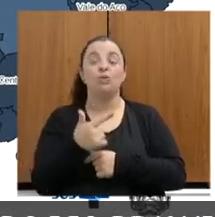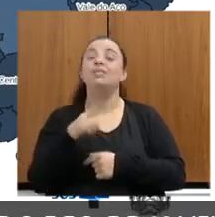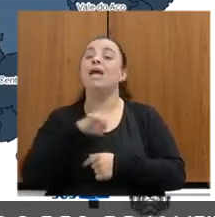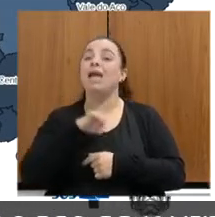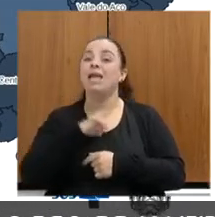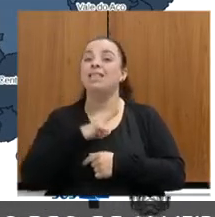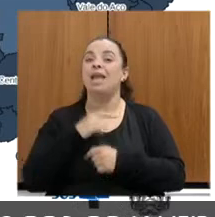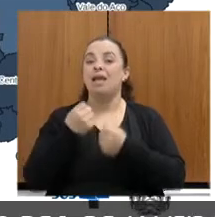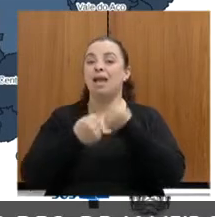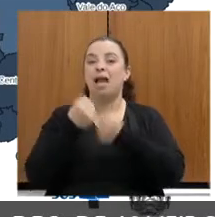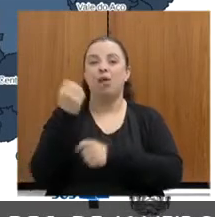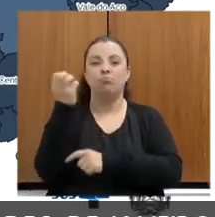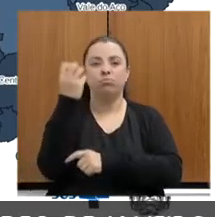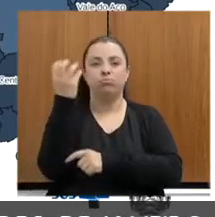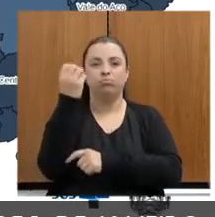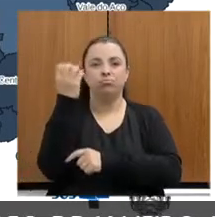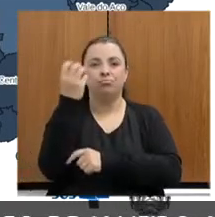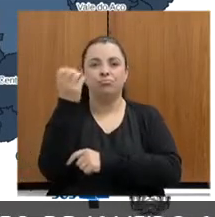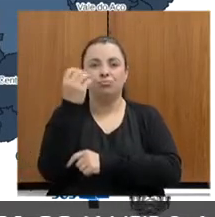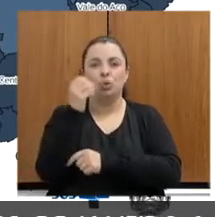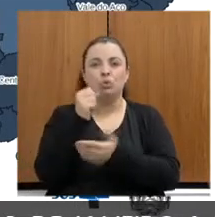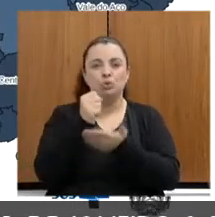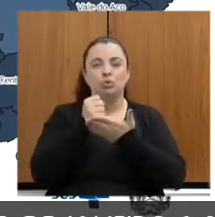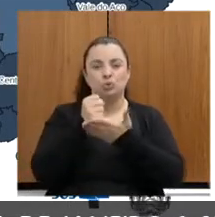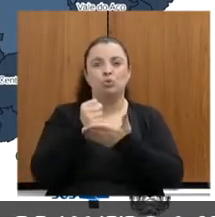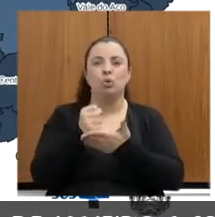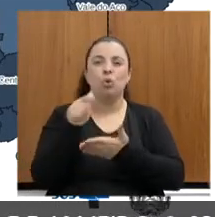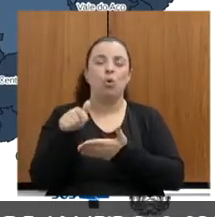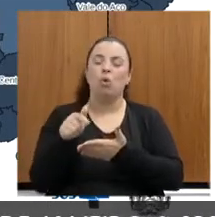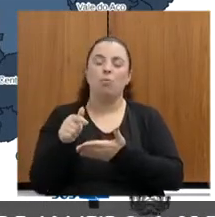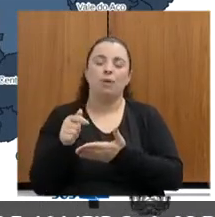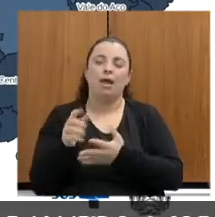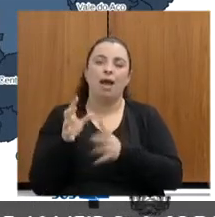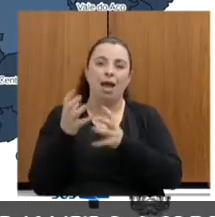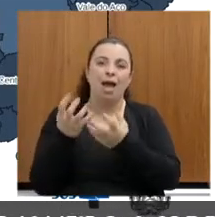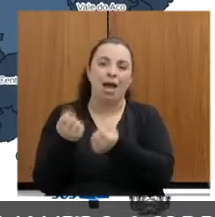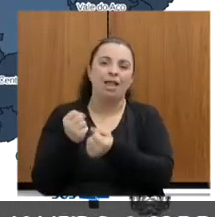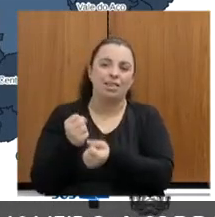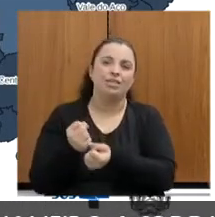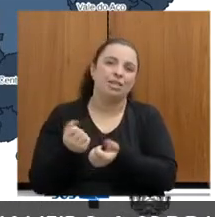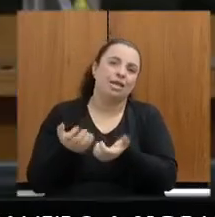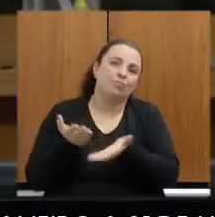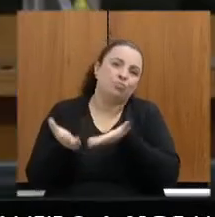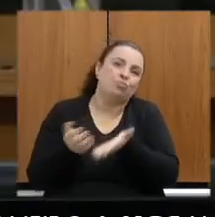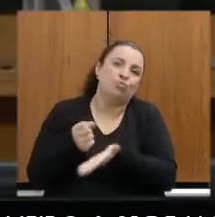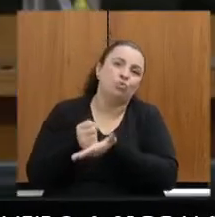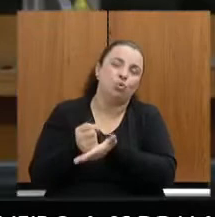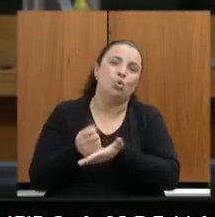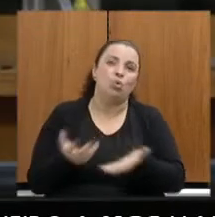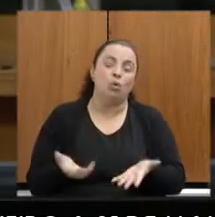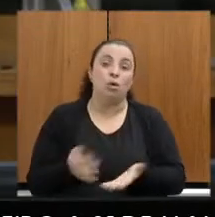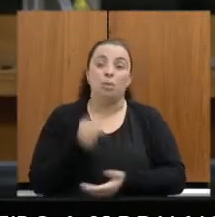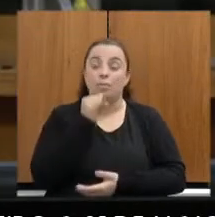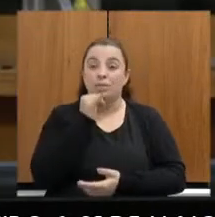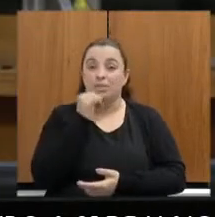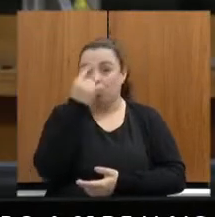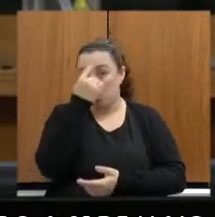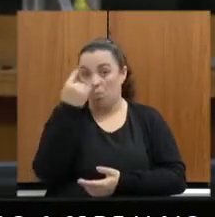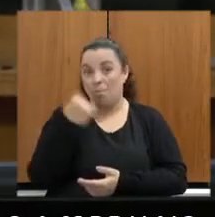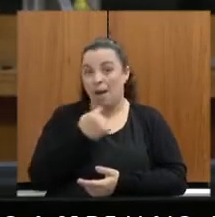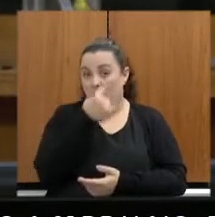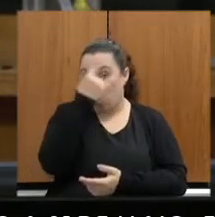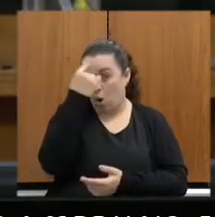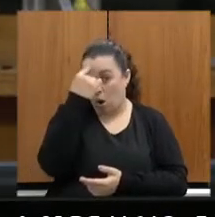esse tempo né deputado Carlos Pimenta você sabe como médico como uma hora para o AVC e infarto faz a